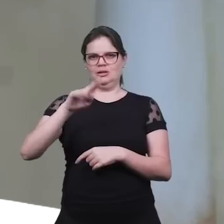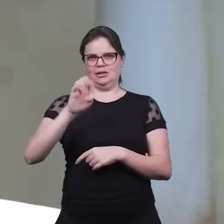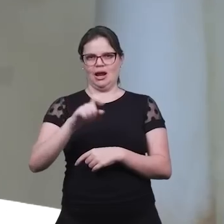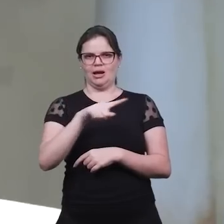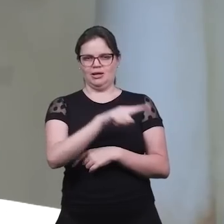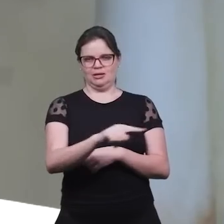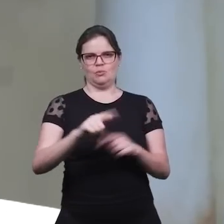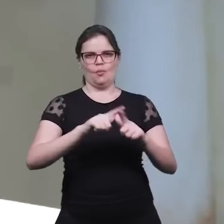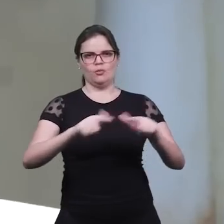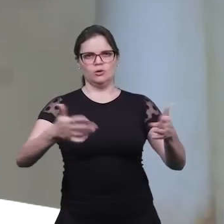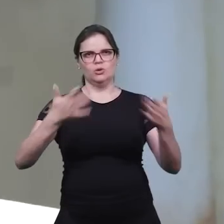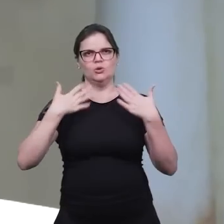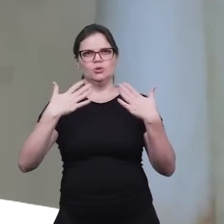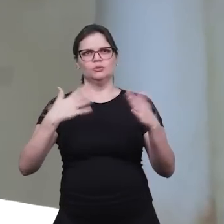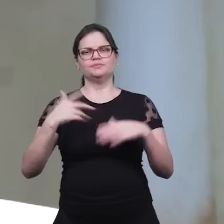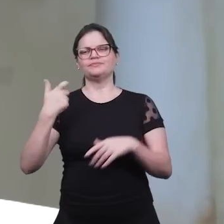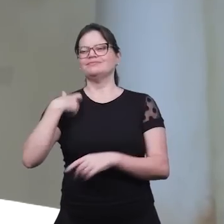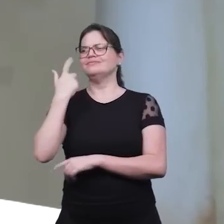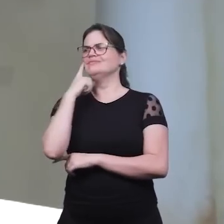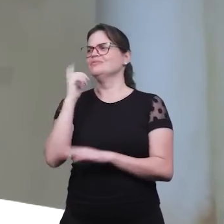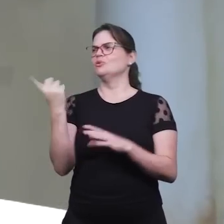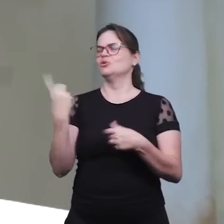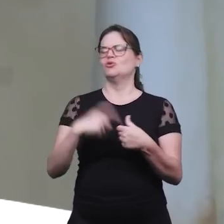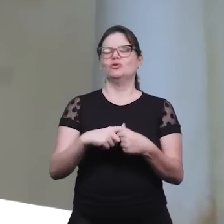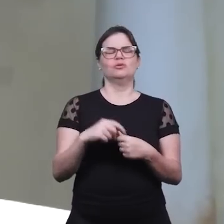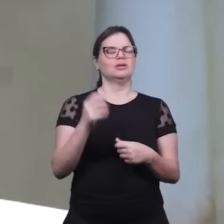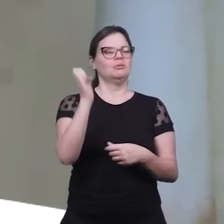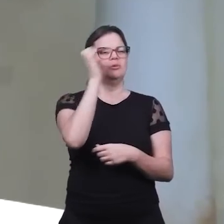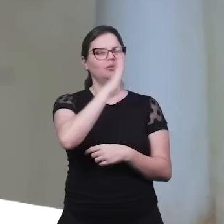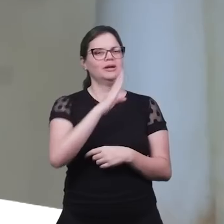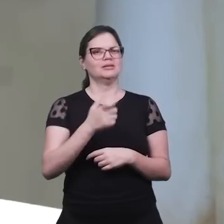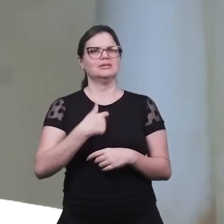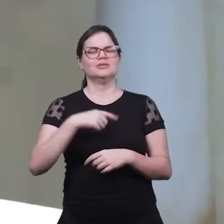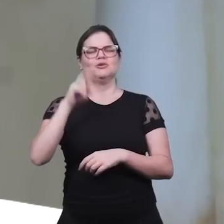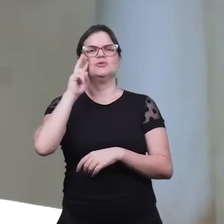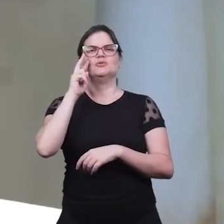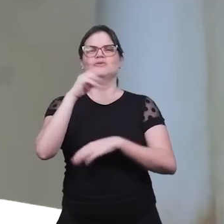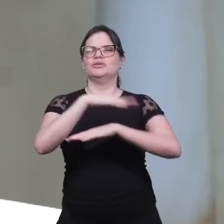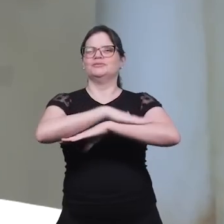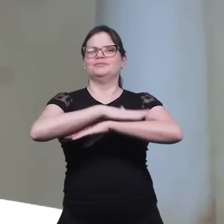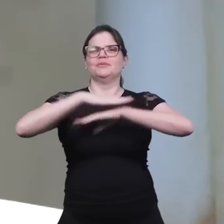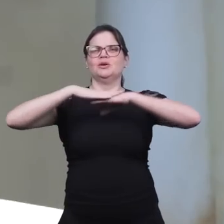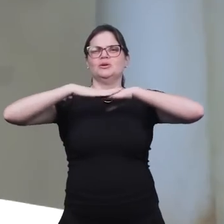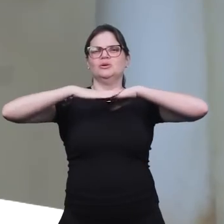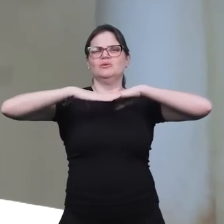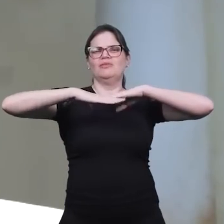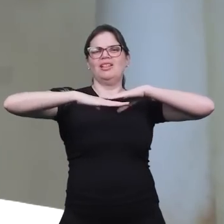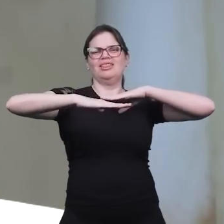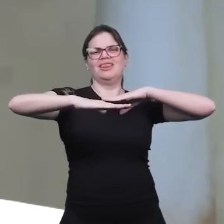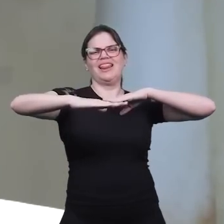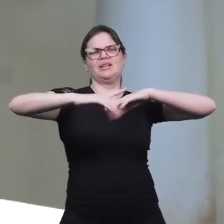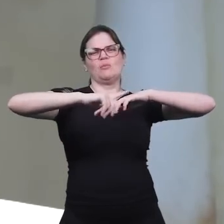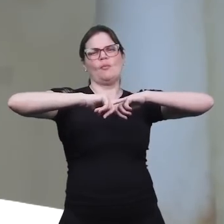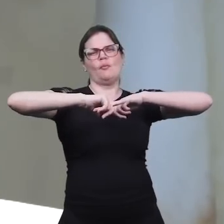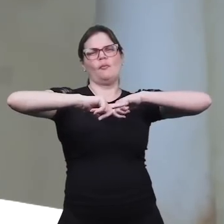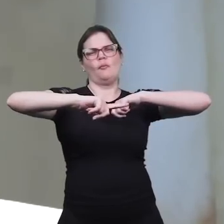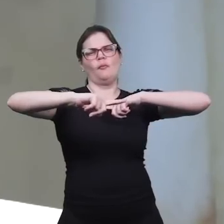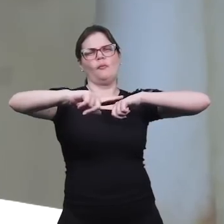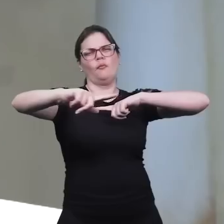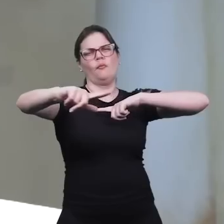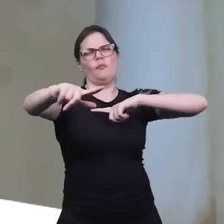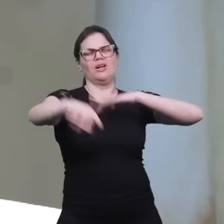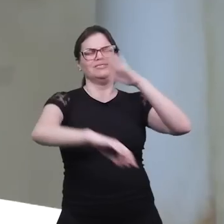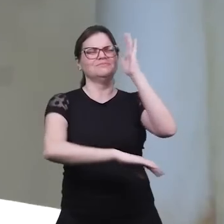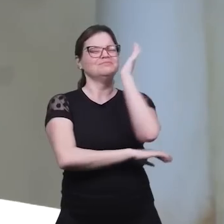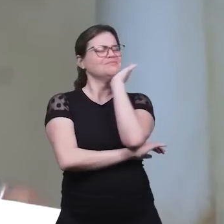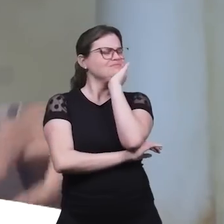lá. A gente falou, quando eu vou voltar, quando eu vou chegar no Brasil de volta? A gente olhava assim, o horizonte, via nada no horizonte, assim, distante no meio